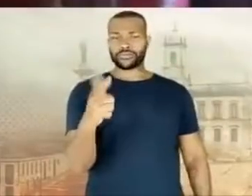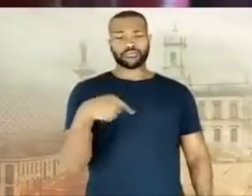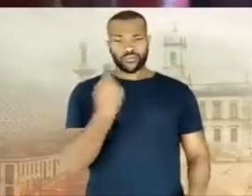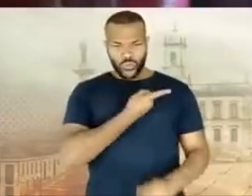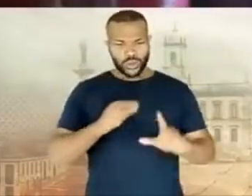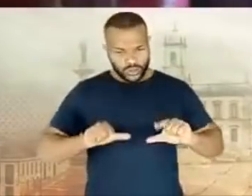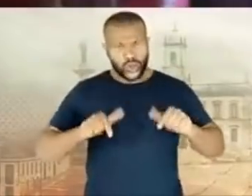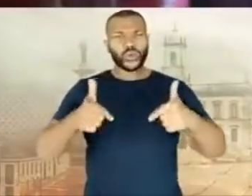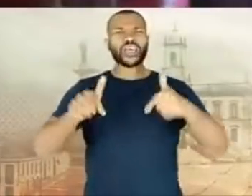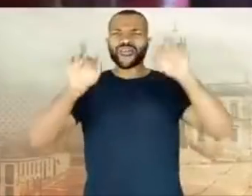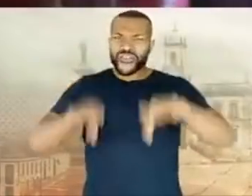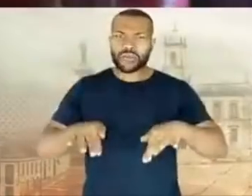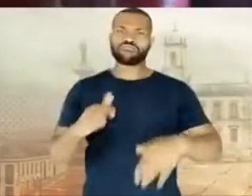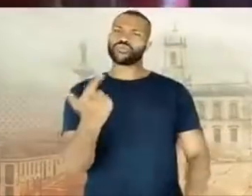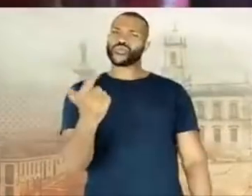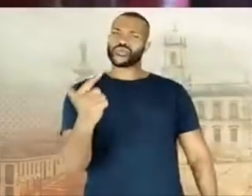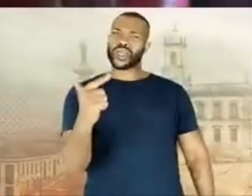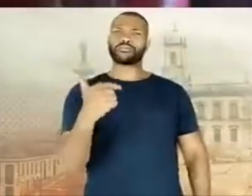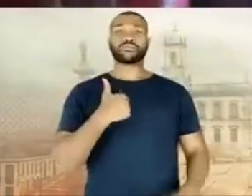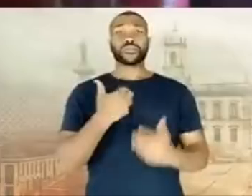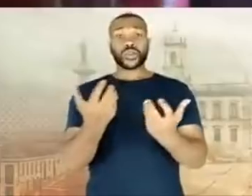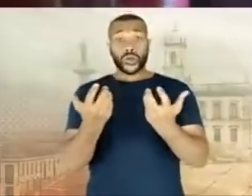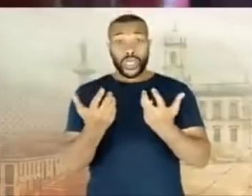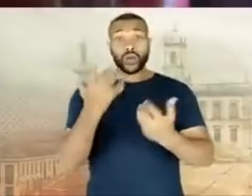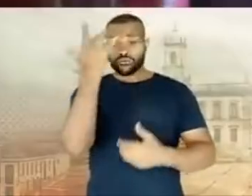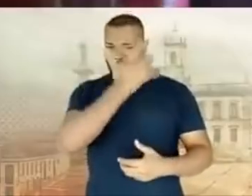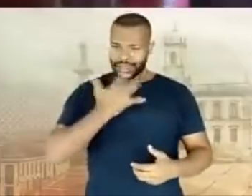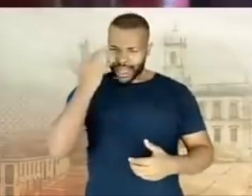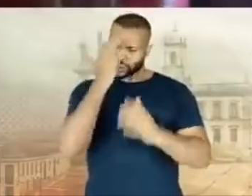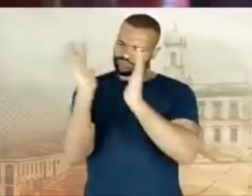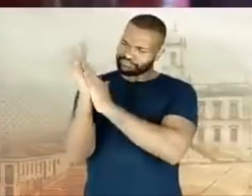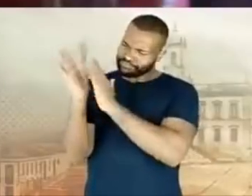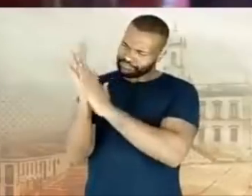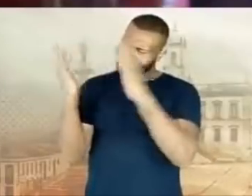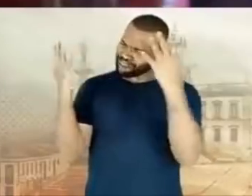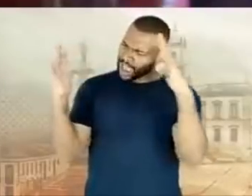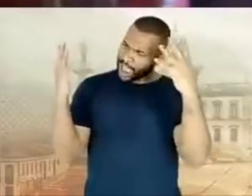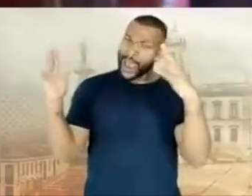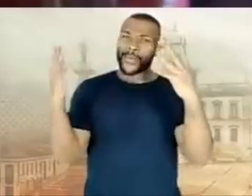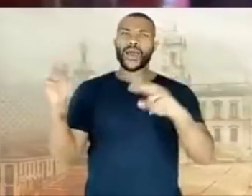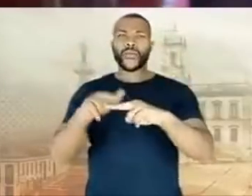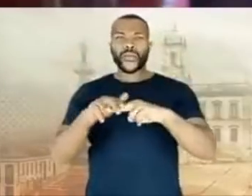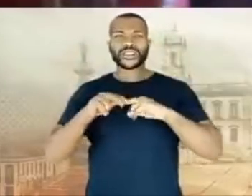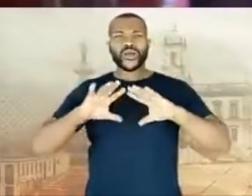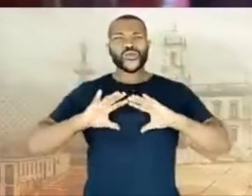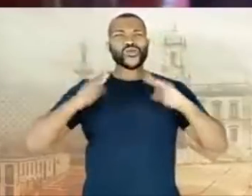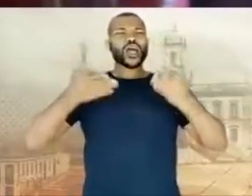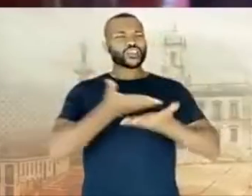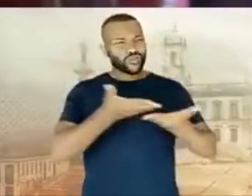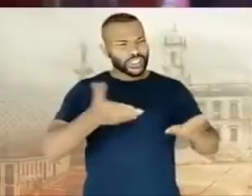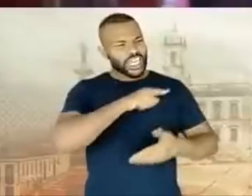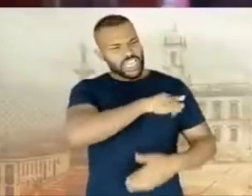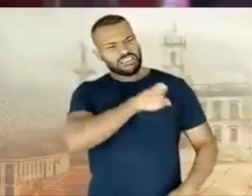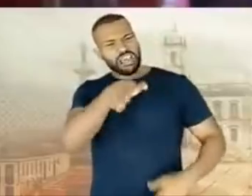fim. E eu quero, Haddad, dar os parabéns, sabe, por essa disposição de você ir para a rua, sabe, e conversar com esse